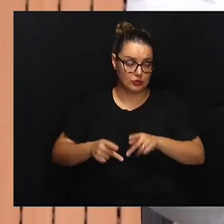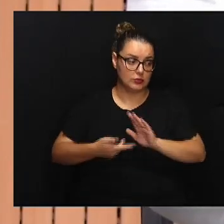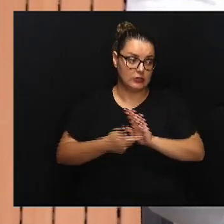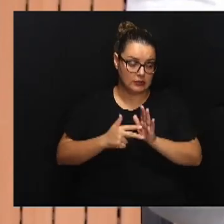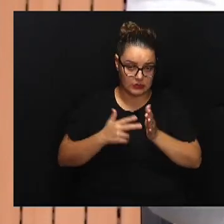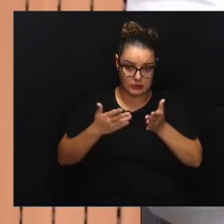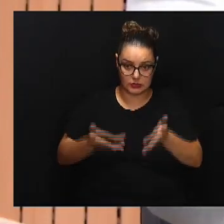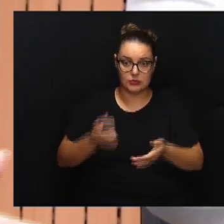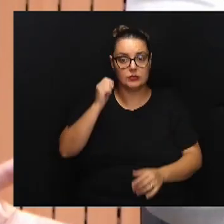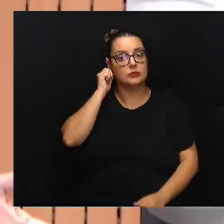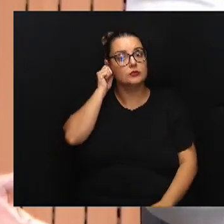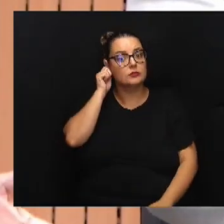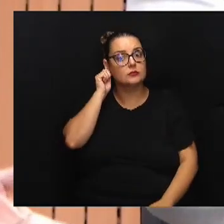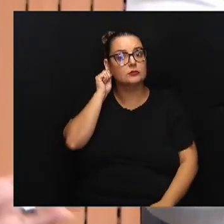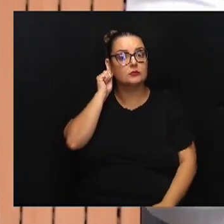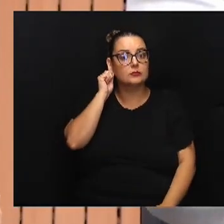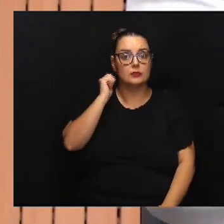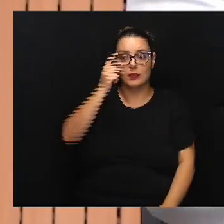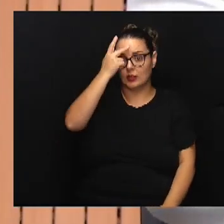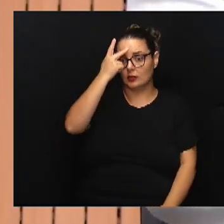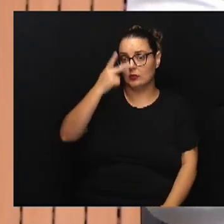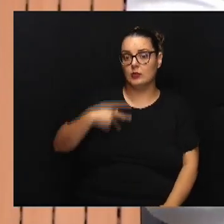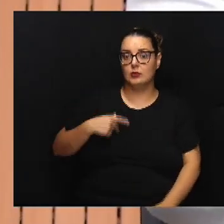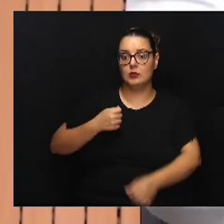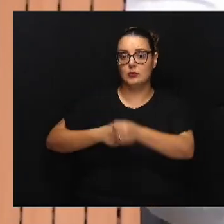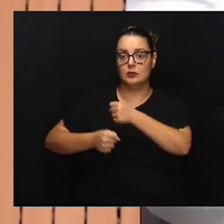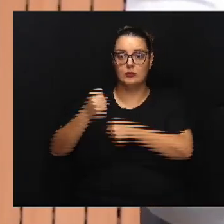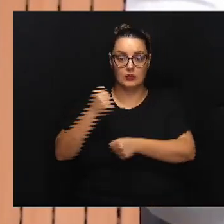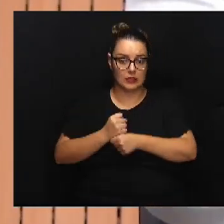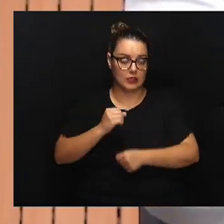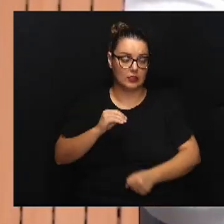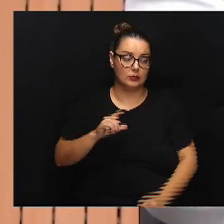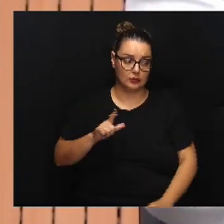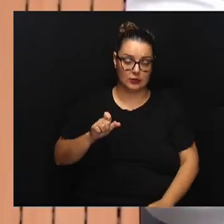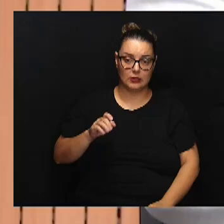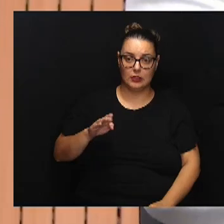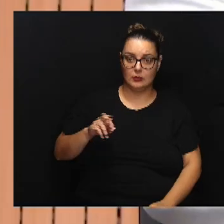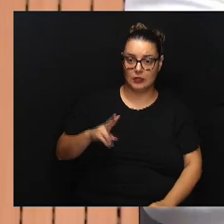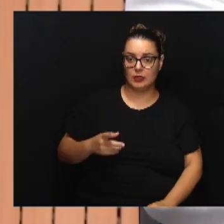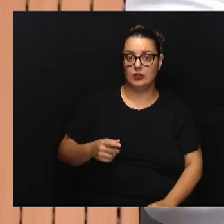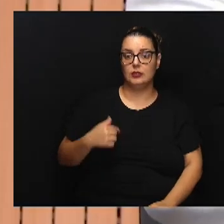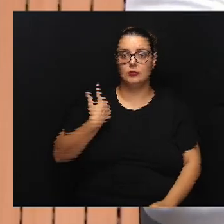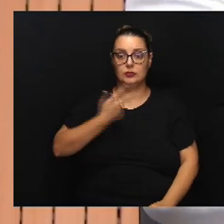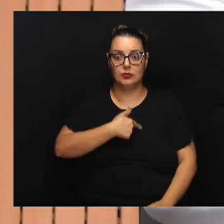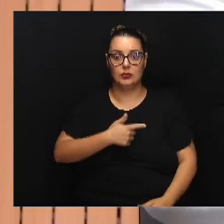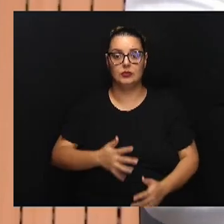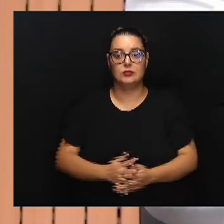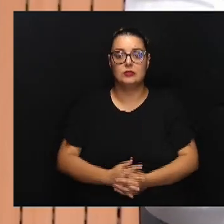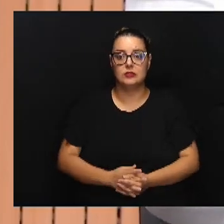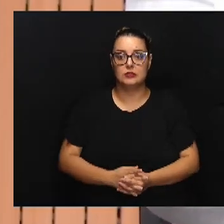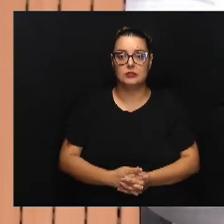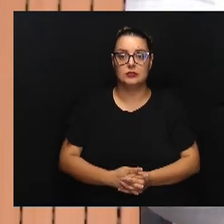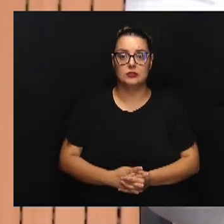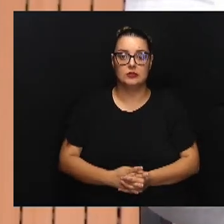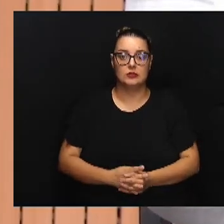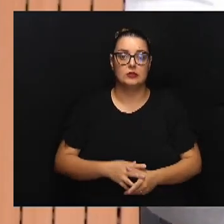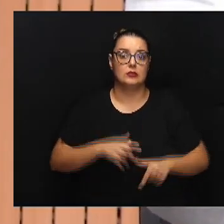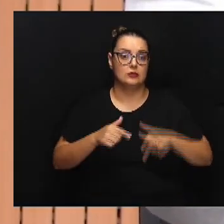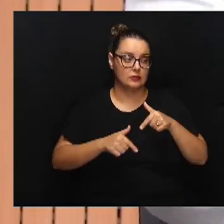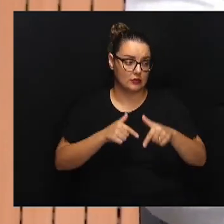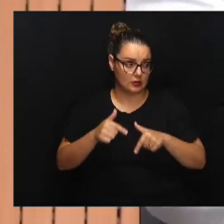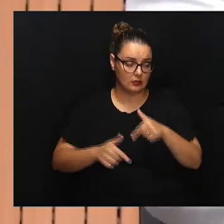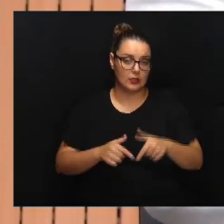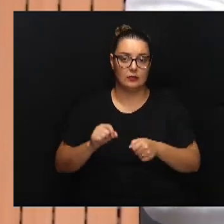sentido. Eu mesmo, ano passado, Kleber, a gente estava fazendo um trabalho aqui